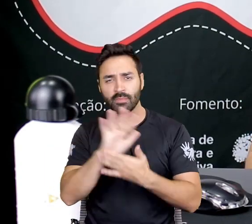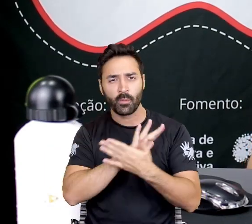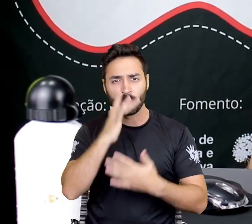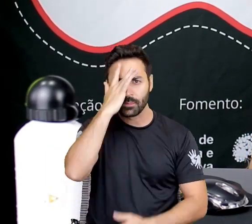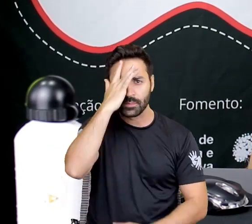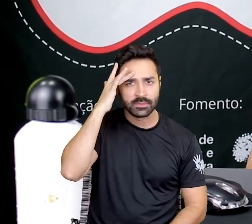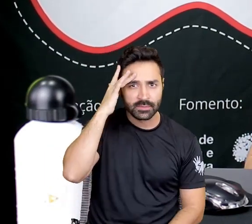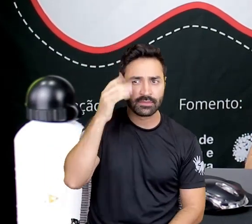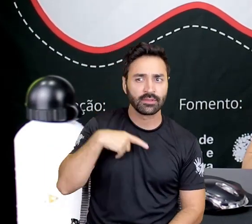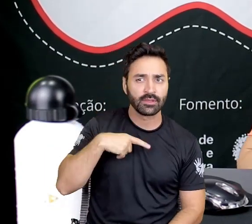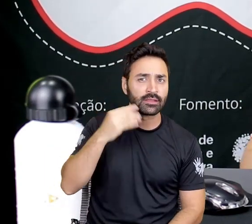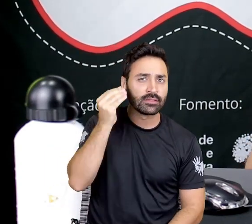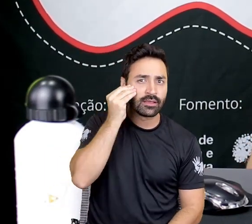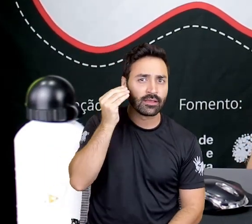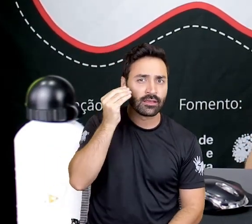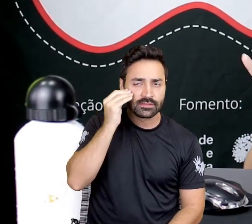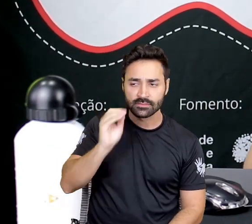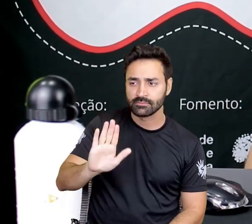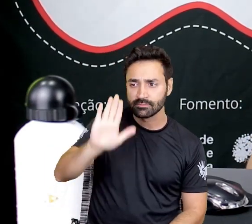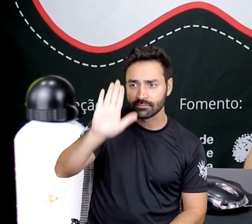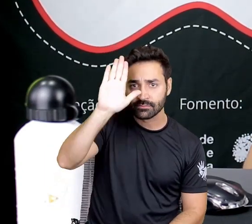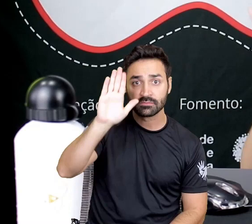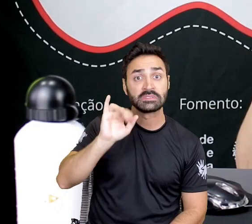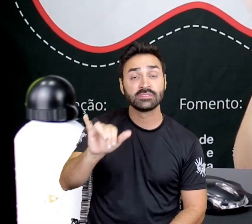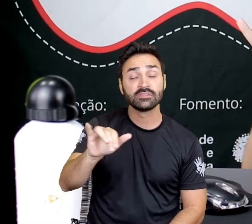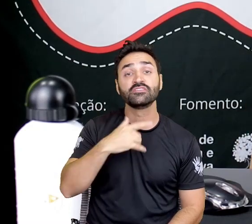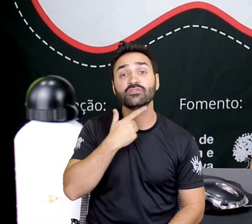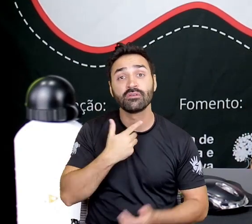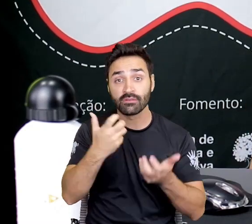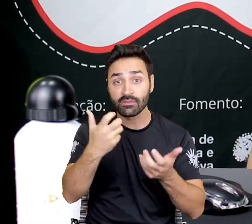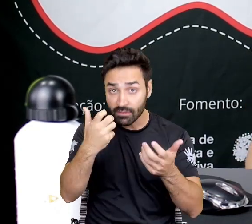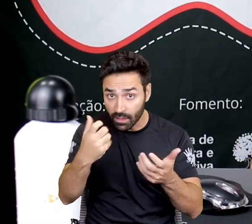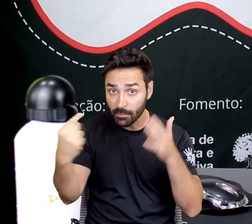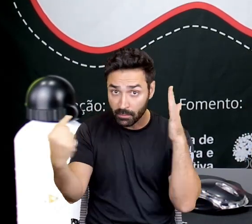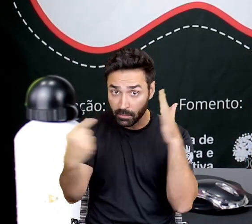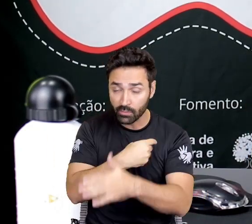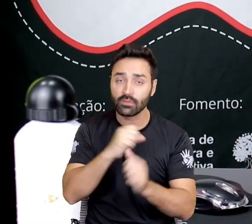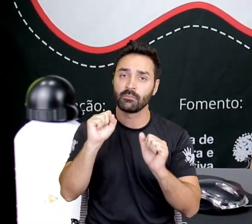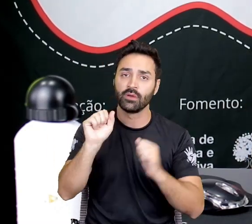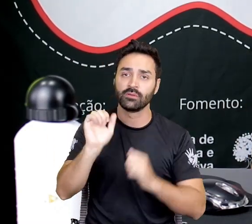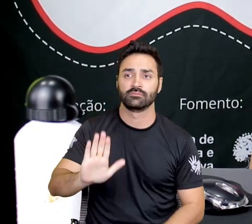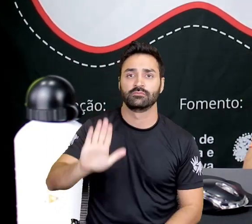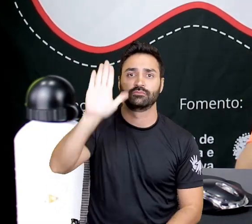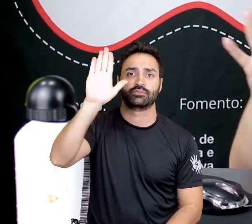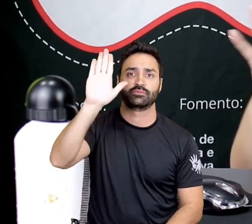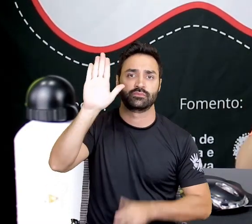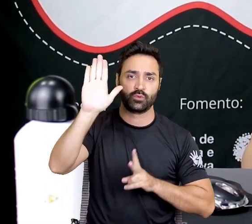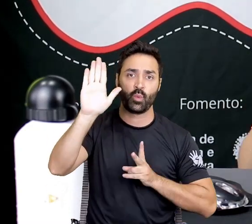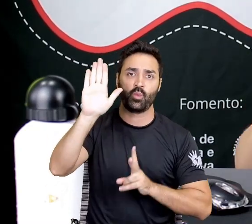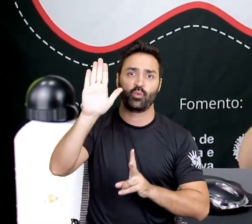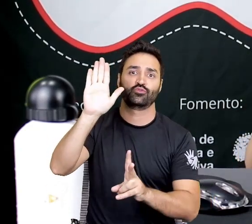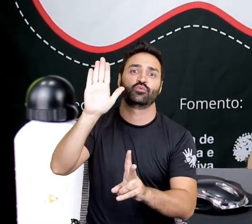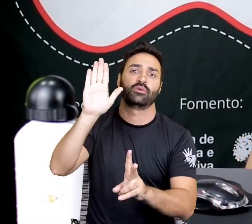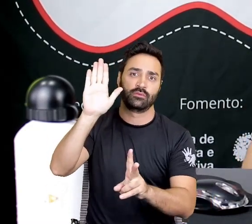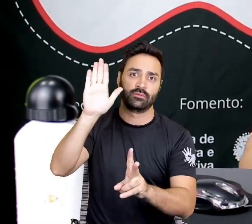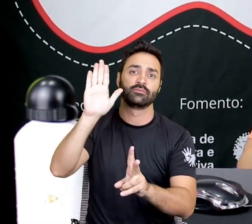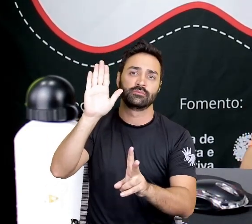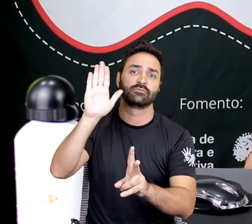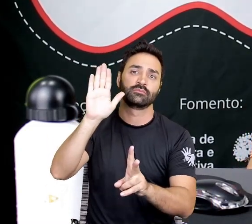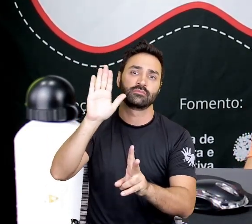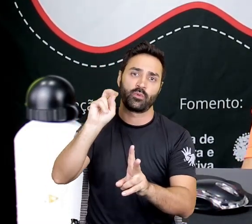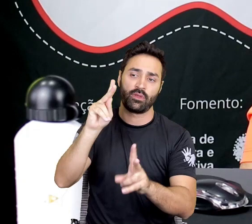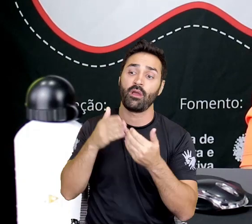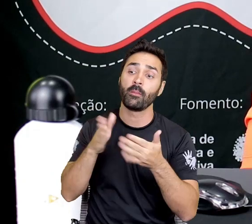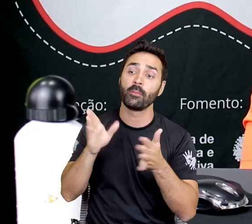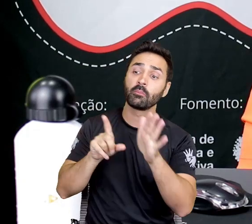da mãozinha e tal, mas se alguém quiser falar em algum momento, basta levantar a mãozinha e deixar ela levantada que a gente vai interagindo. Eu vou perguntando aqui se vocês